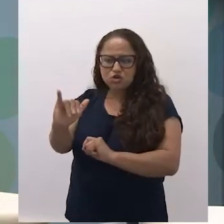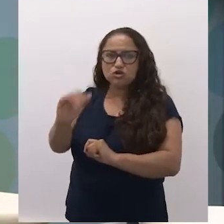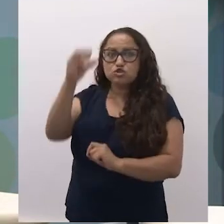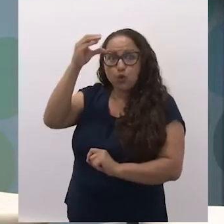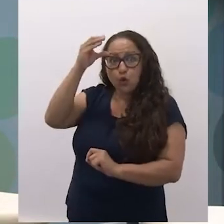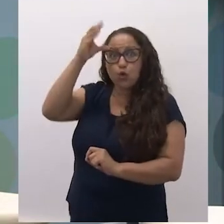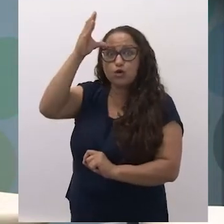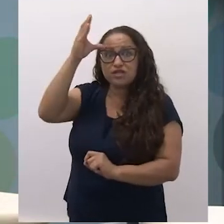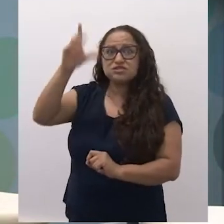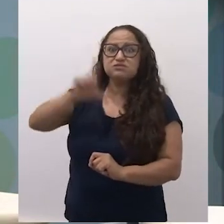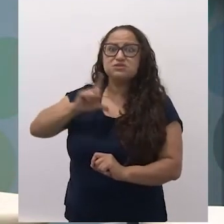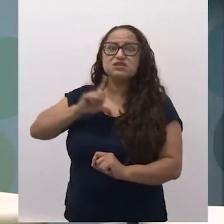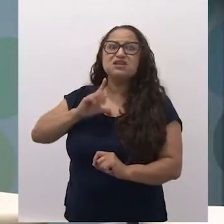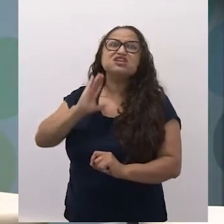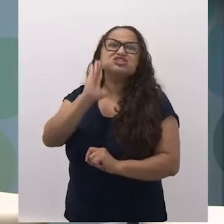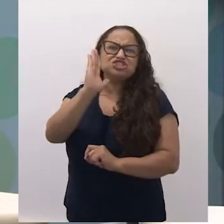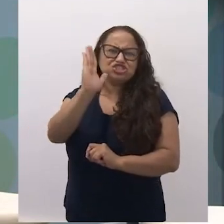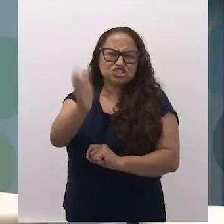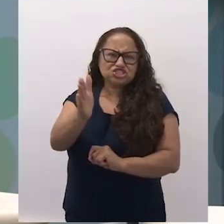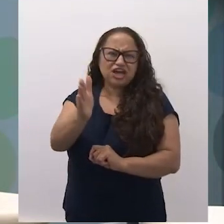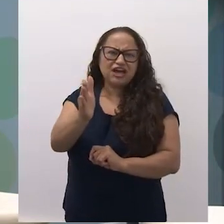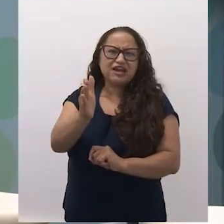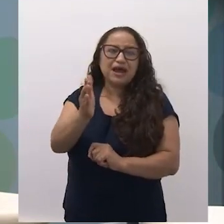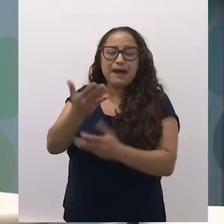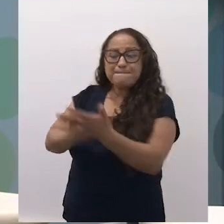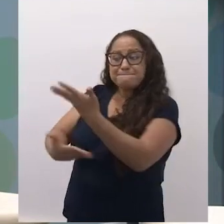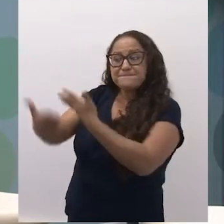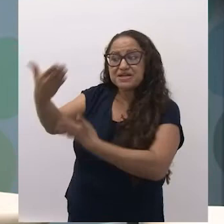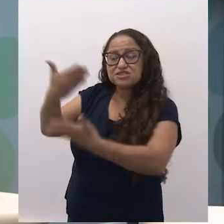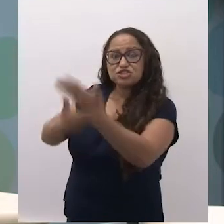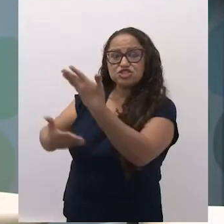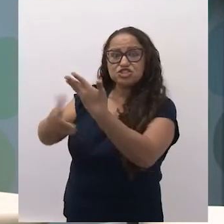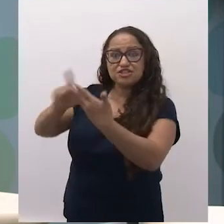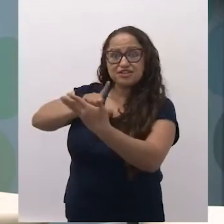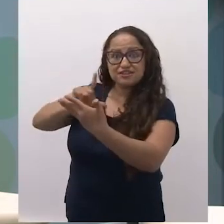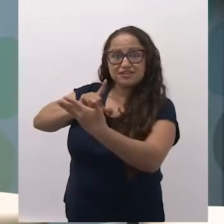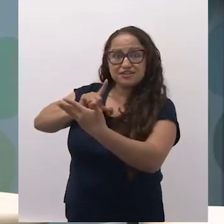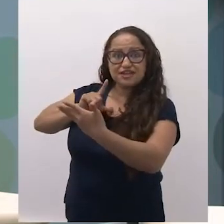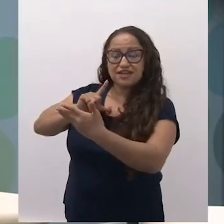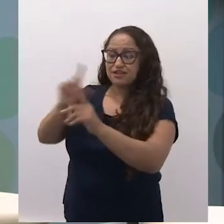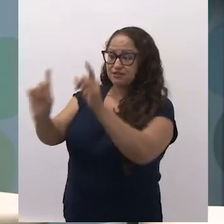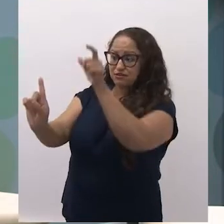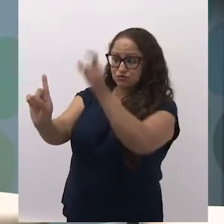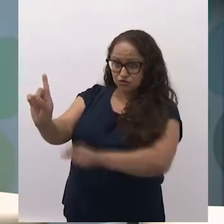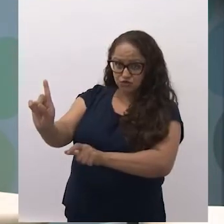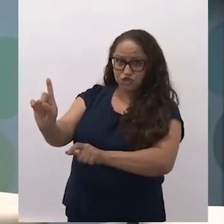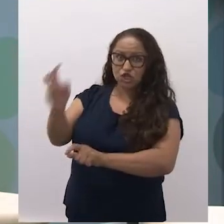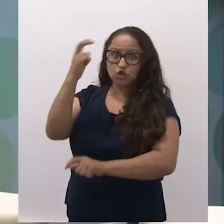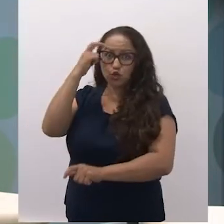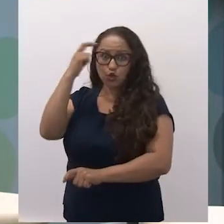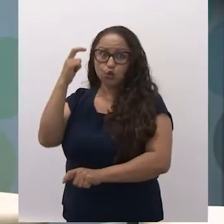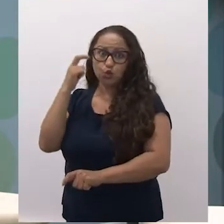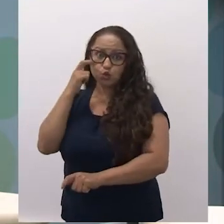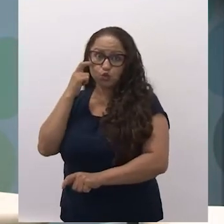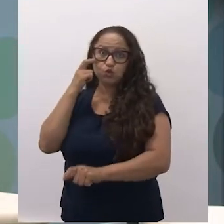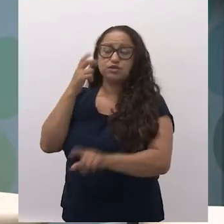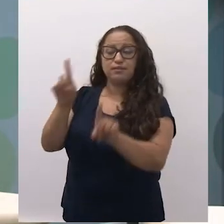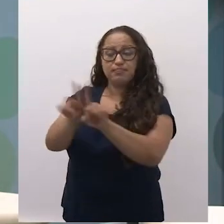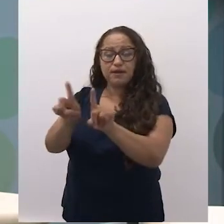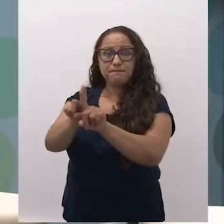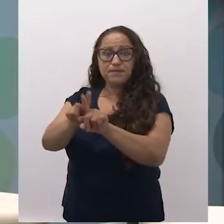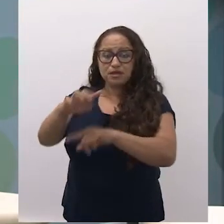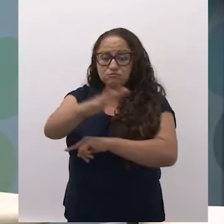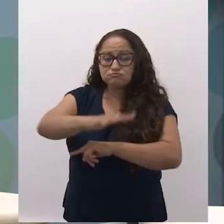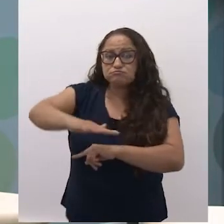é um processo de interação entre o sujeito e o meio social e cultural. O ser humano,